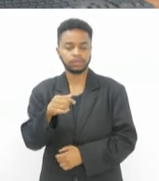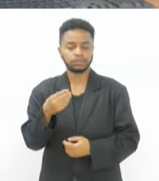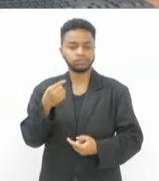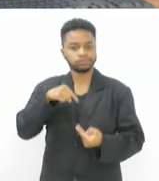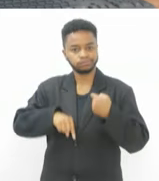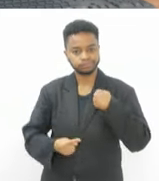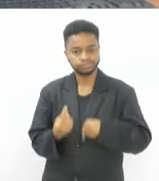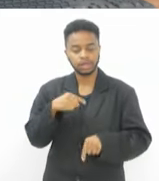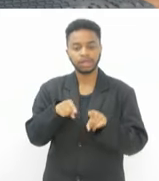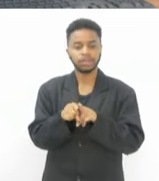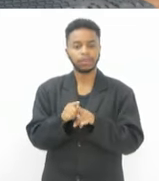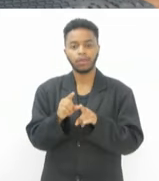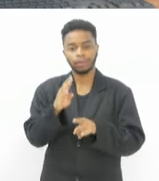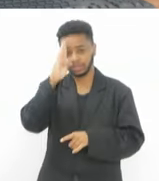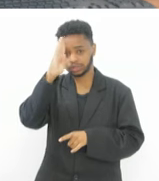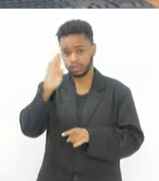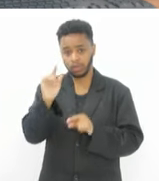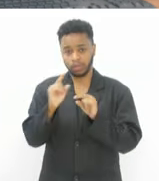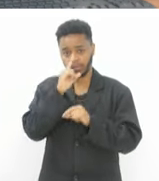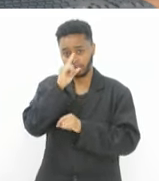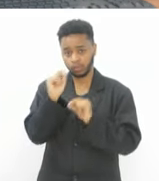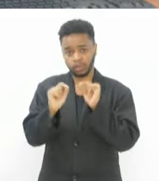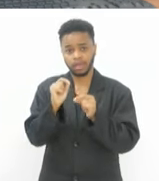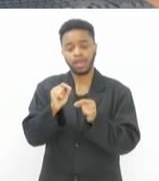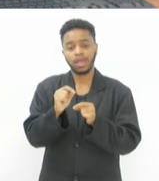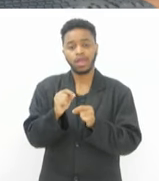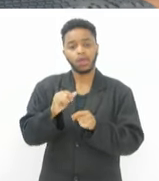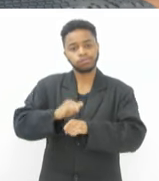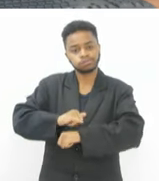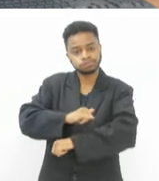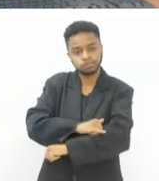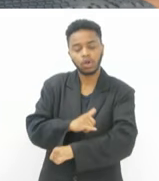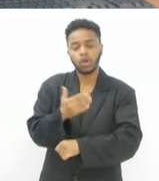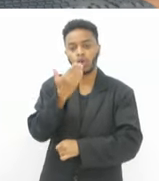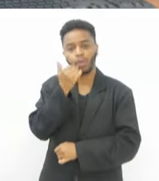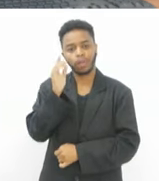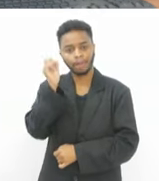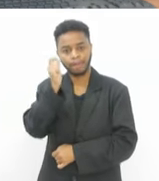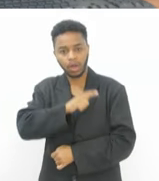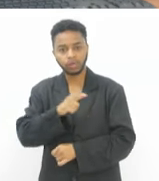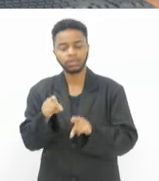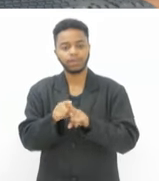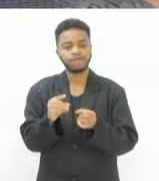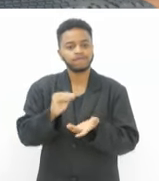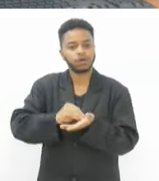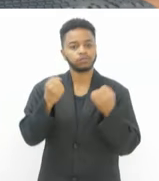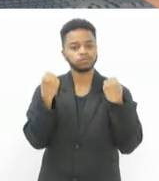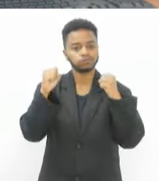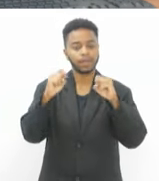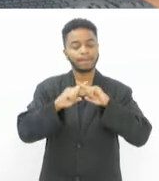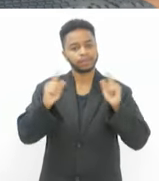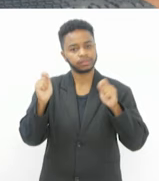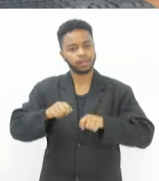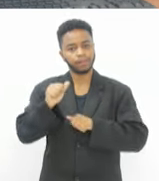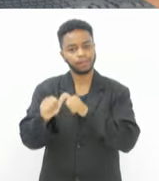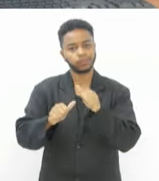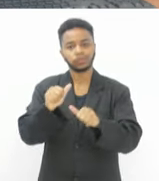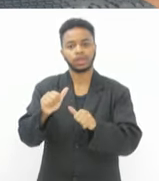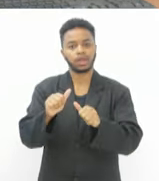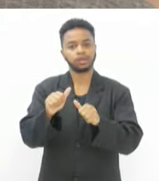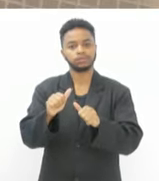a má alimentação e a falta de atividade física. Mas é possível evitar a doença com algumas mudanças no estilo de